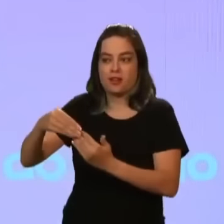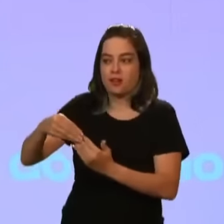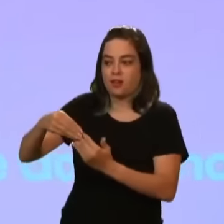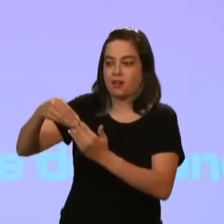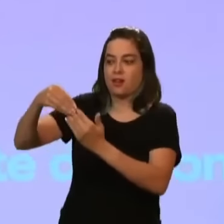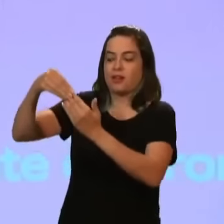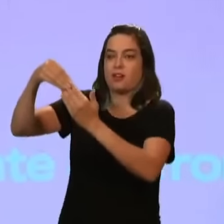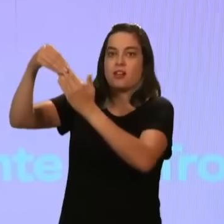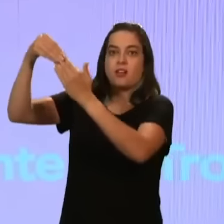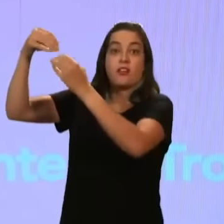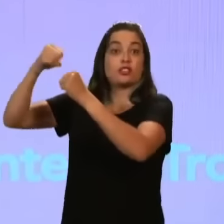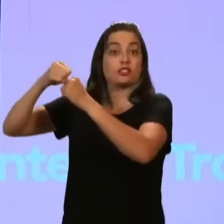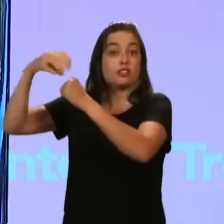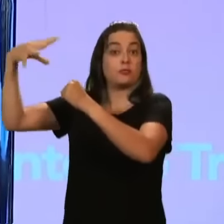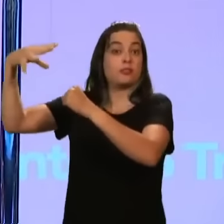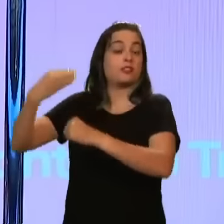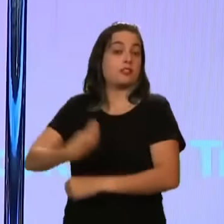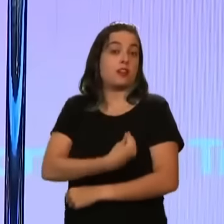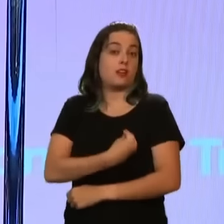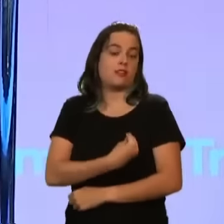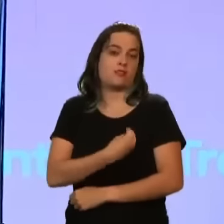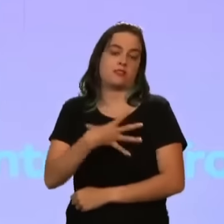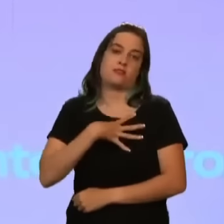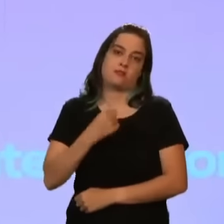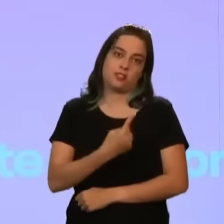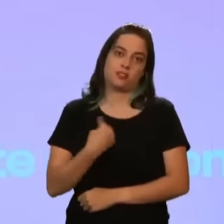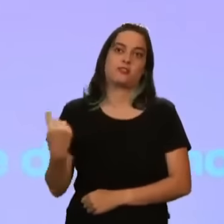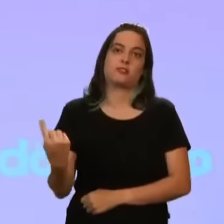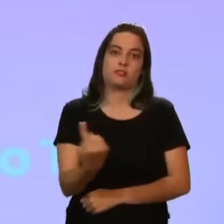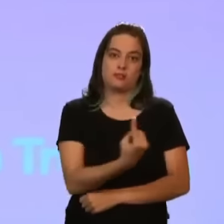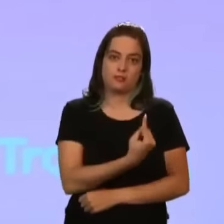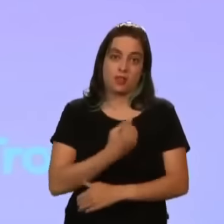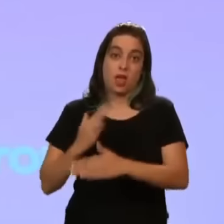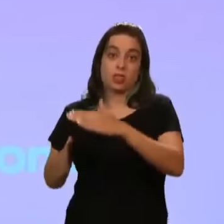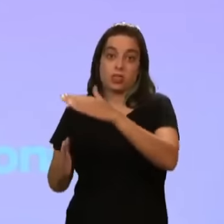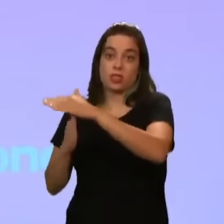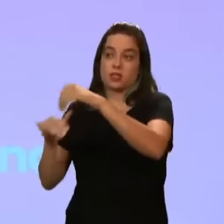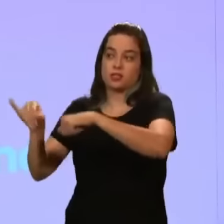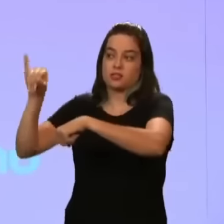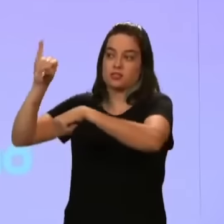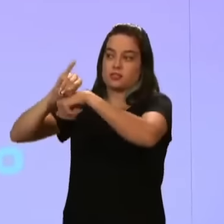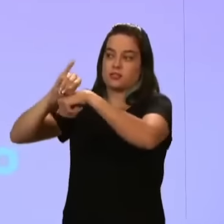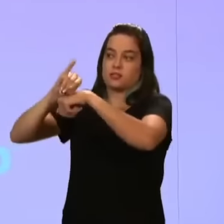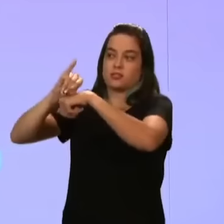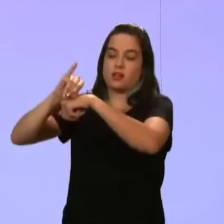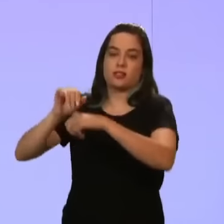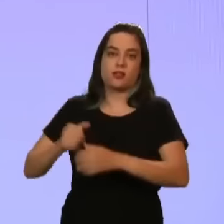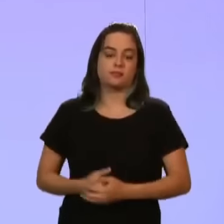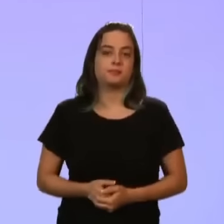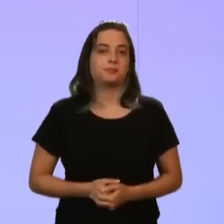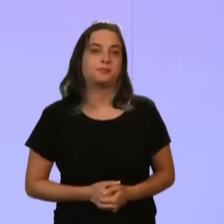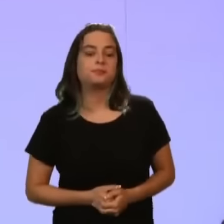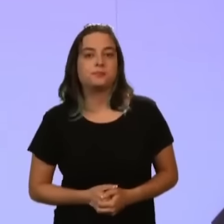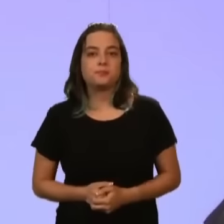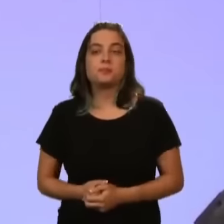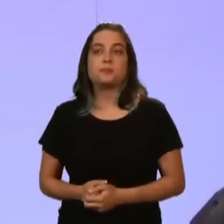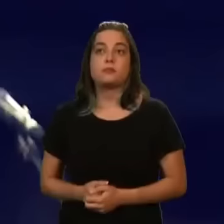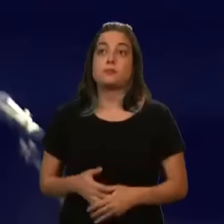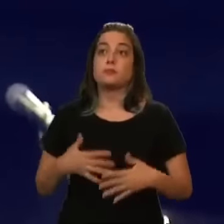o diamante na vida dos nossos filhos para a superfície. Agora, eu não